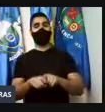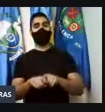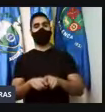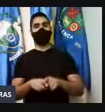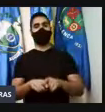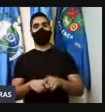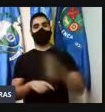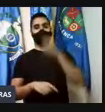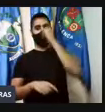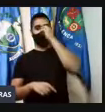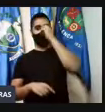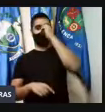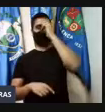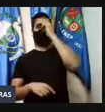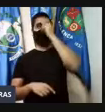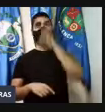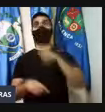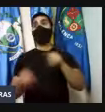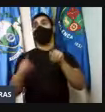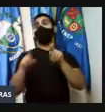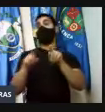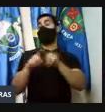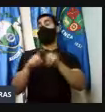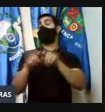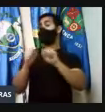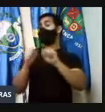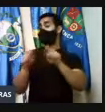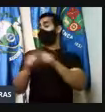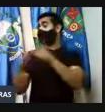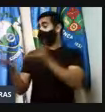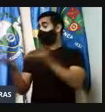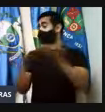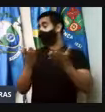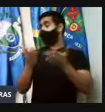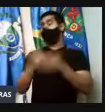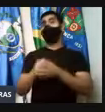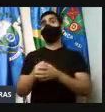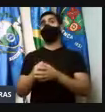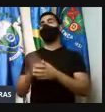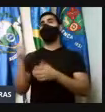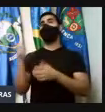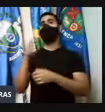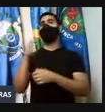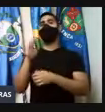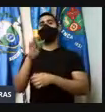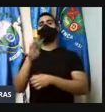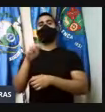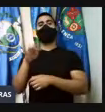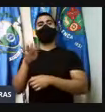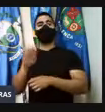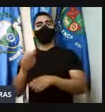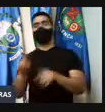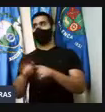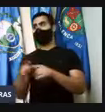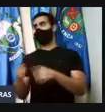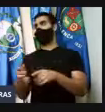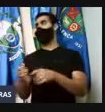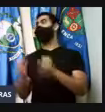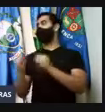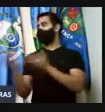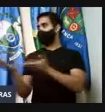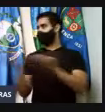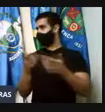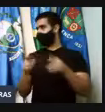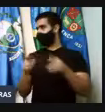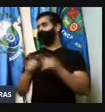se repitam. E, de repente, essa casa pode convidar o nosso novo tenente para estar aqui também com a gente amanhã.